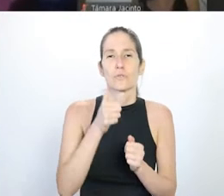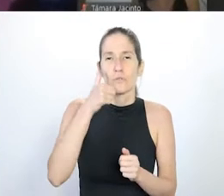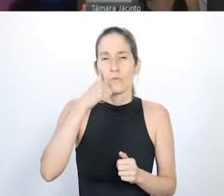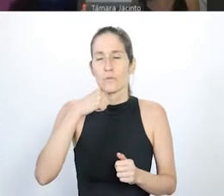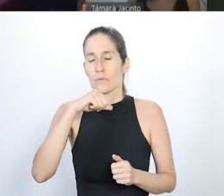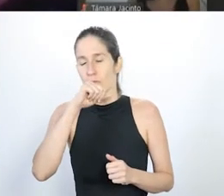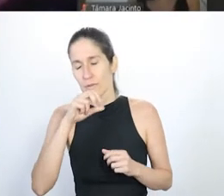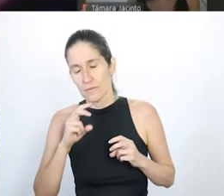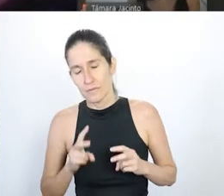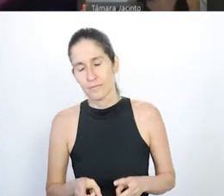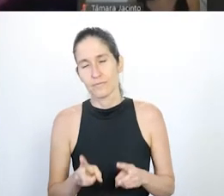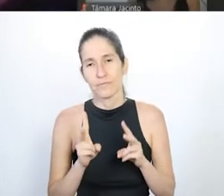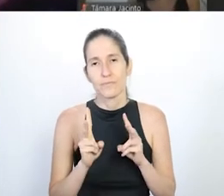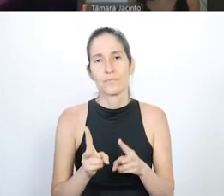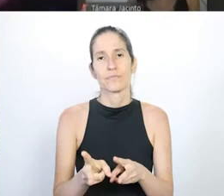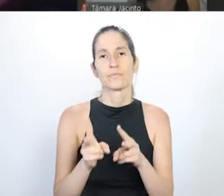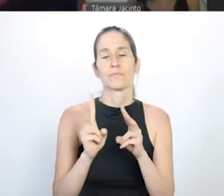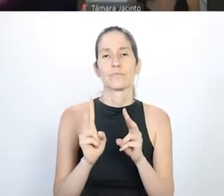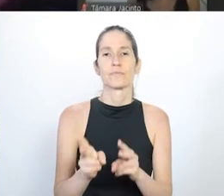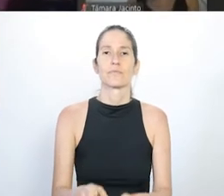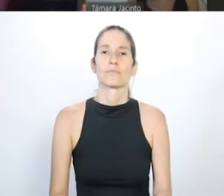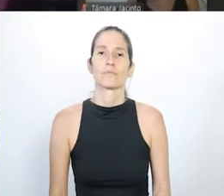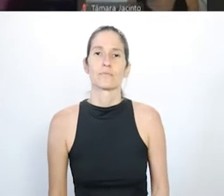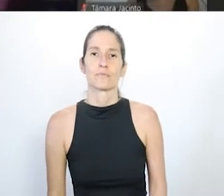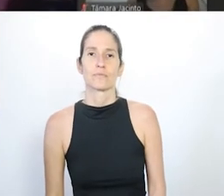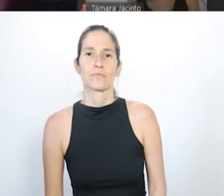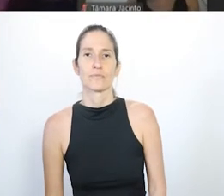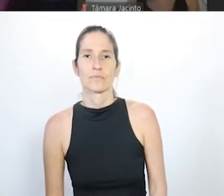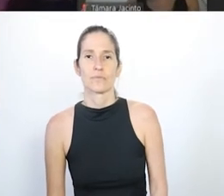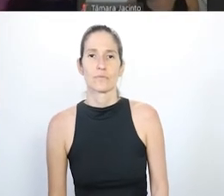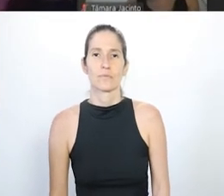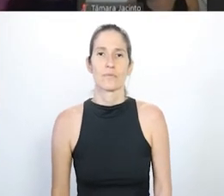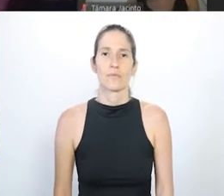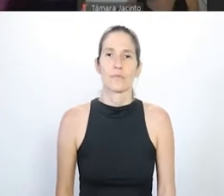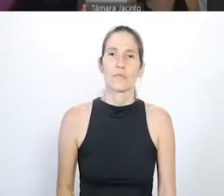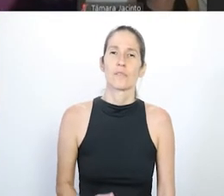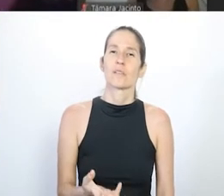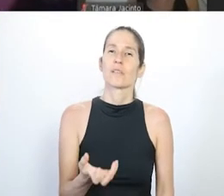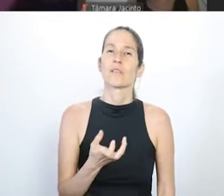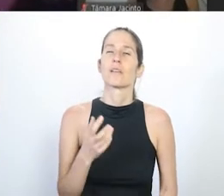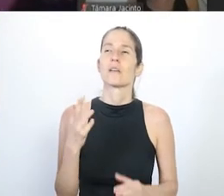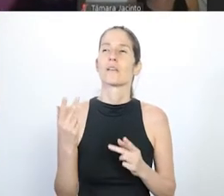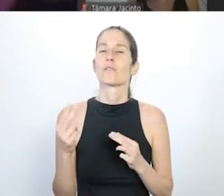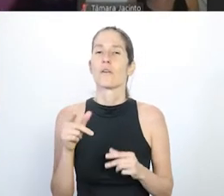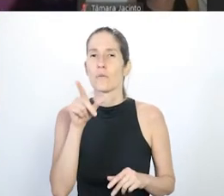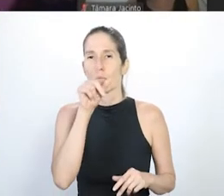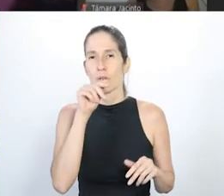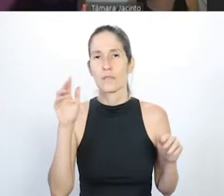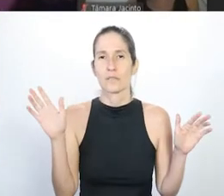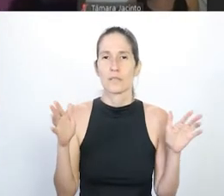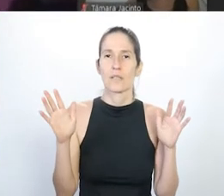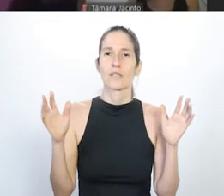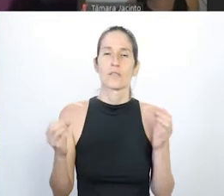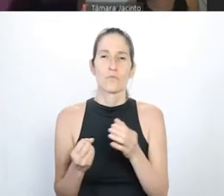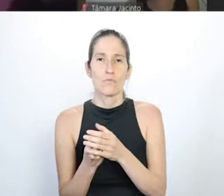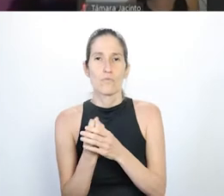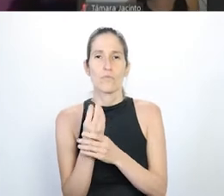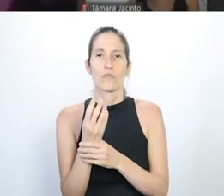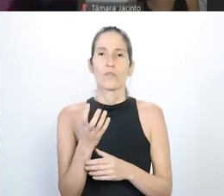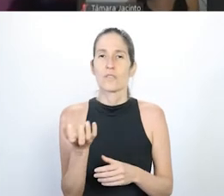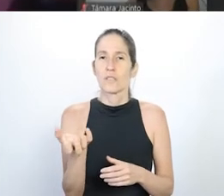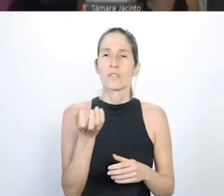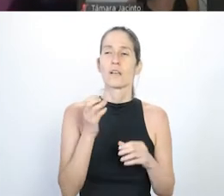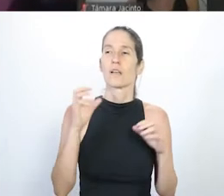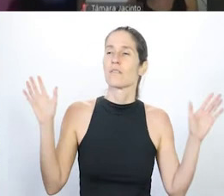Se aquele passarinho, quando tá dormindo, já começa a voar. Se aquele passarinho, quando